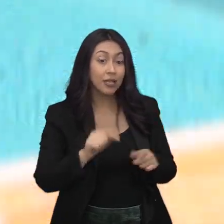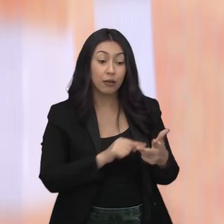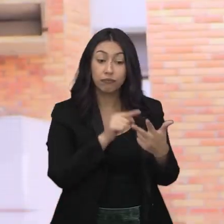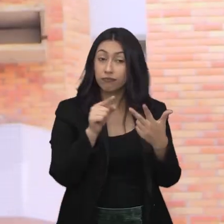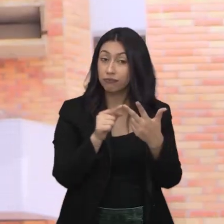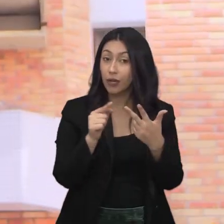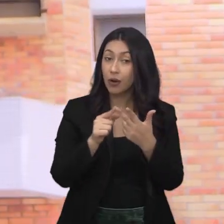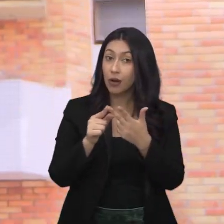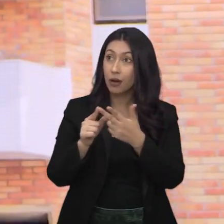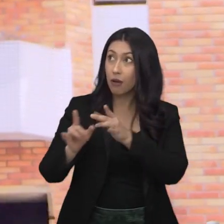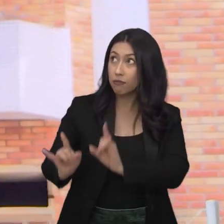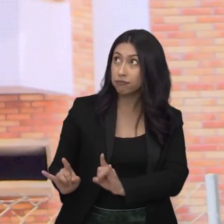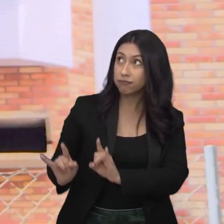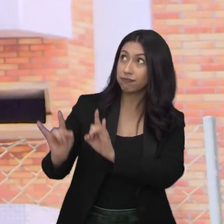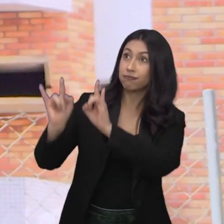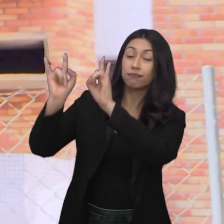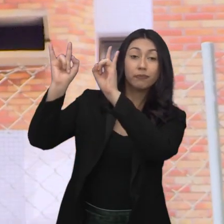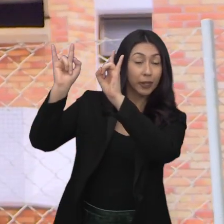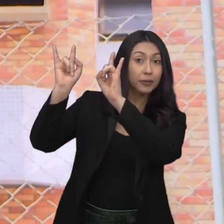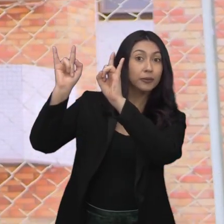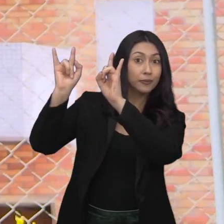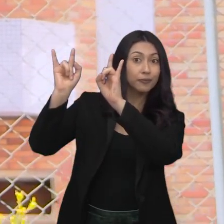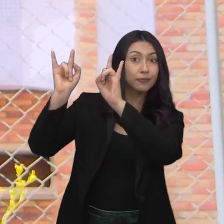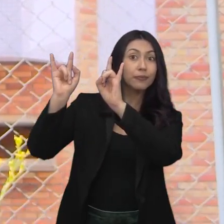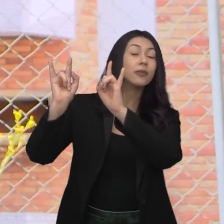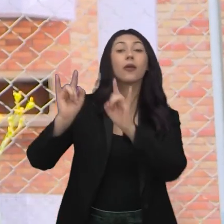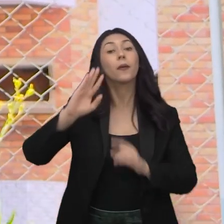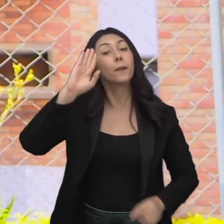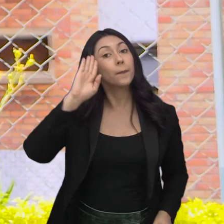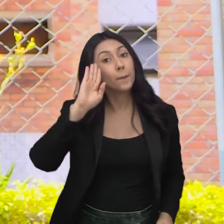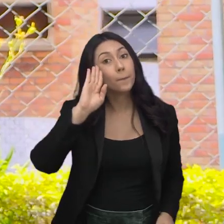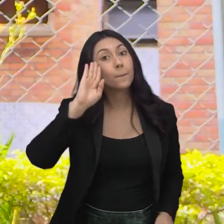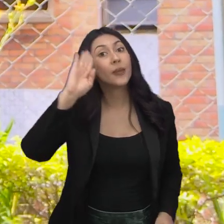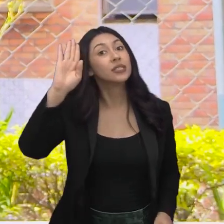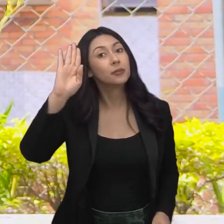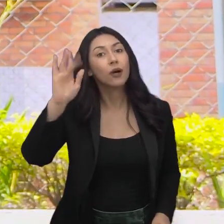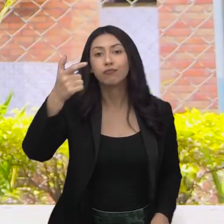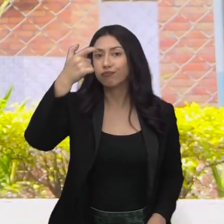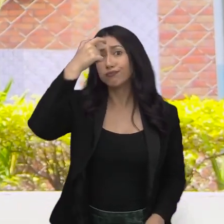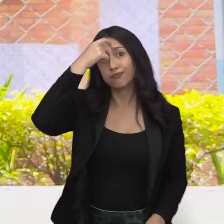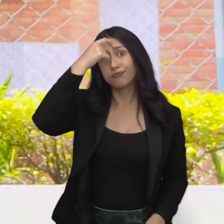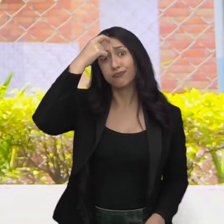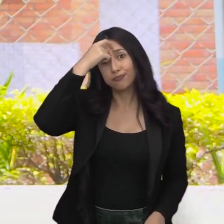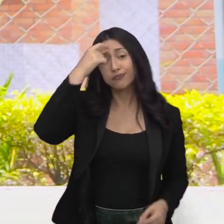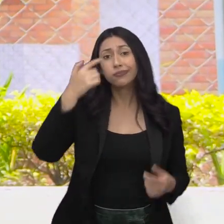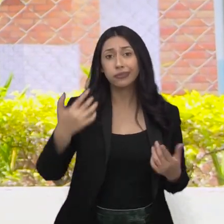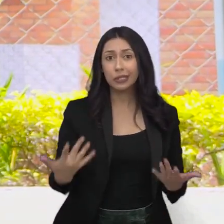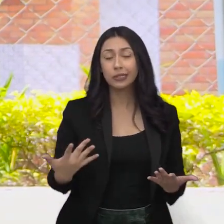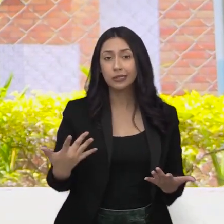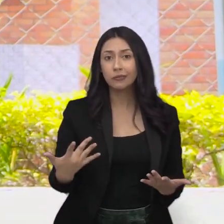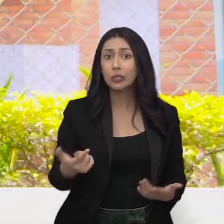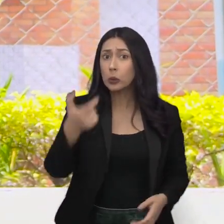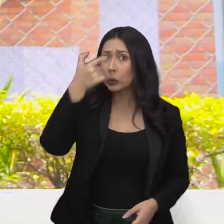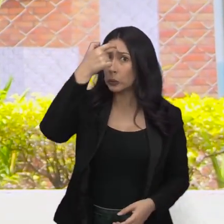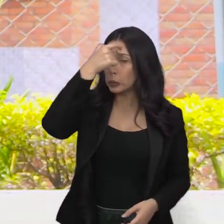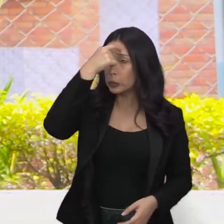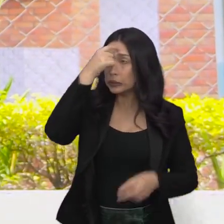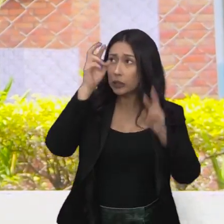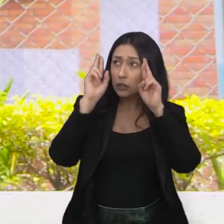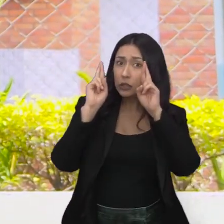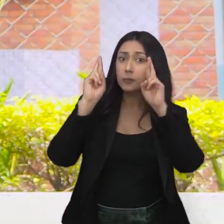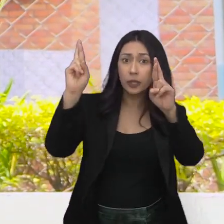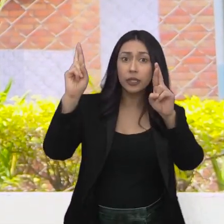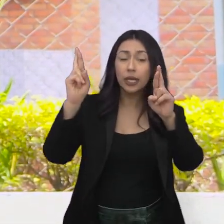piscina ou até mesmo nos apartamentos, o que prevalece é o bom senso. Essa palavrinha